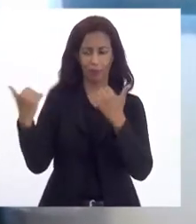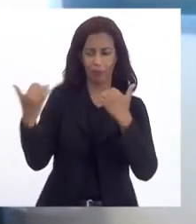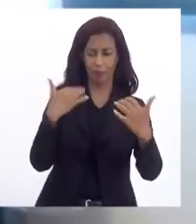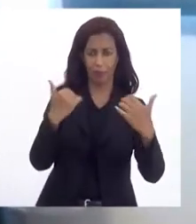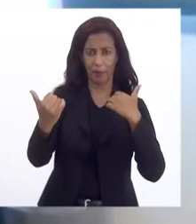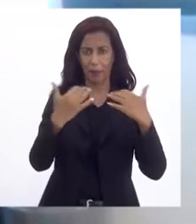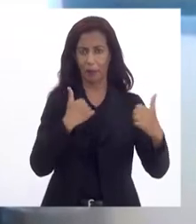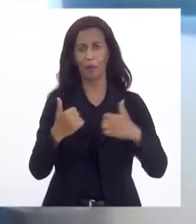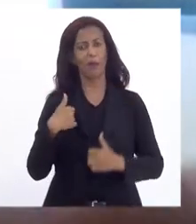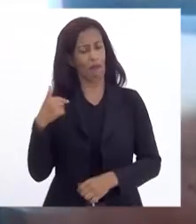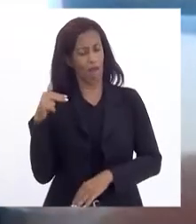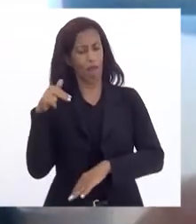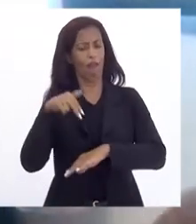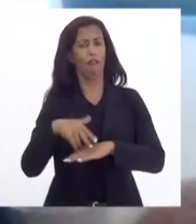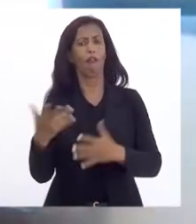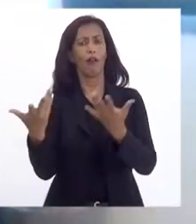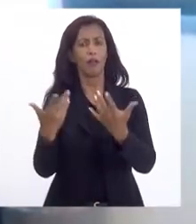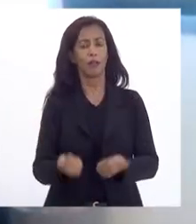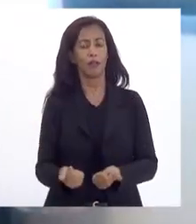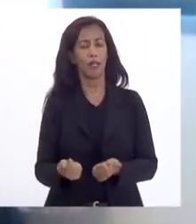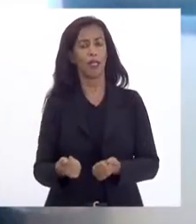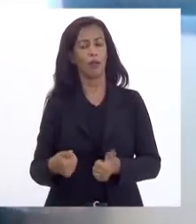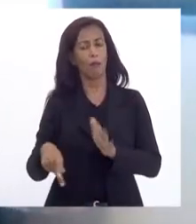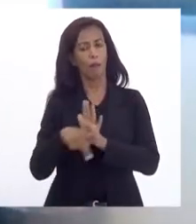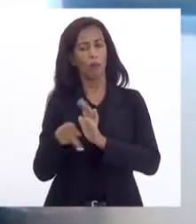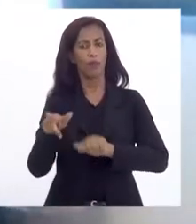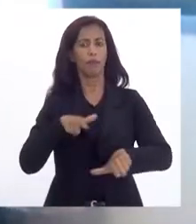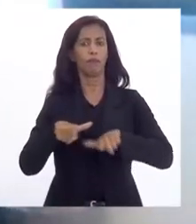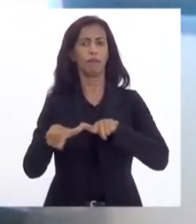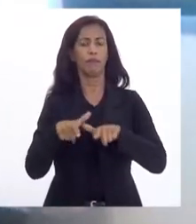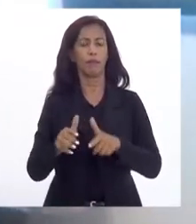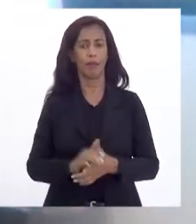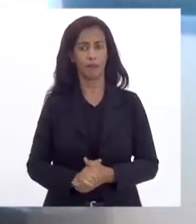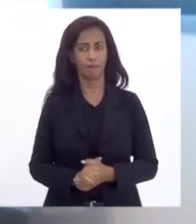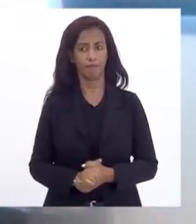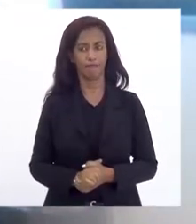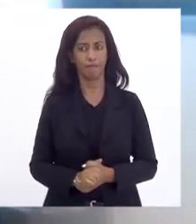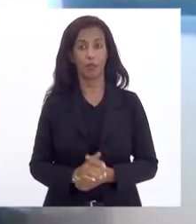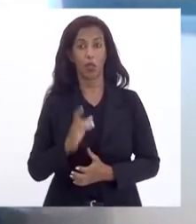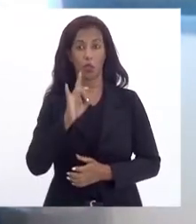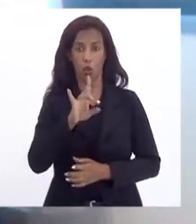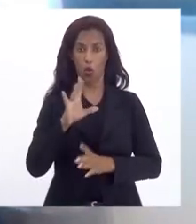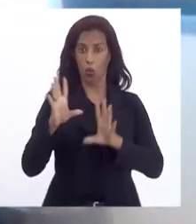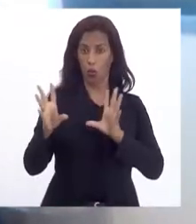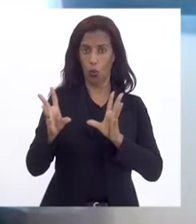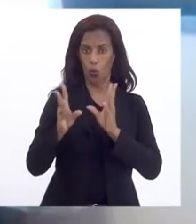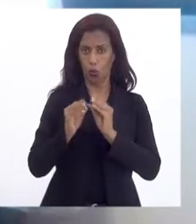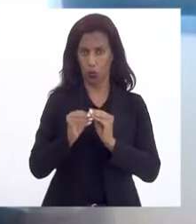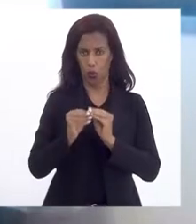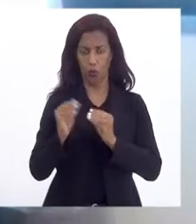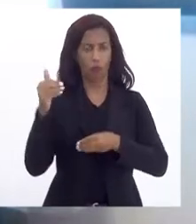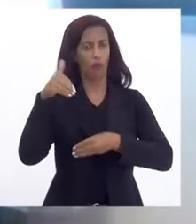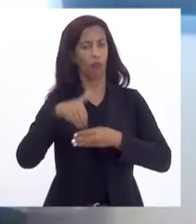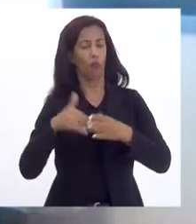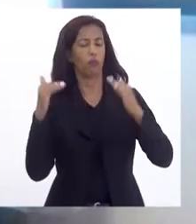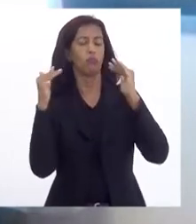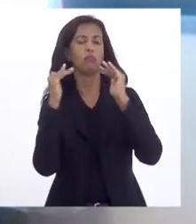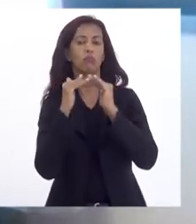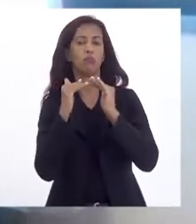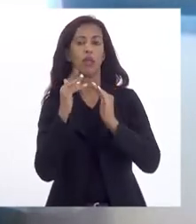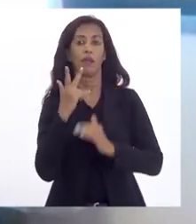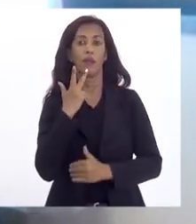que me chamam. Faz parte do nosso trabalho aqui. Eu só queria, concluindo o voto favorável e sugerindo o